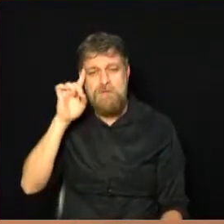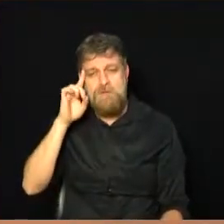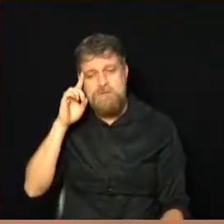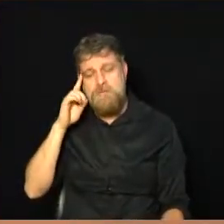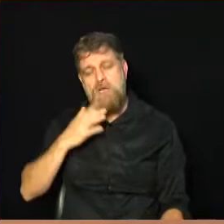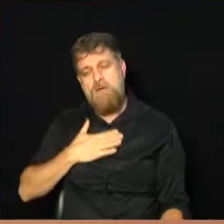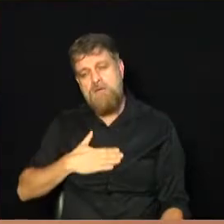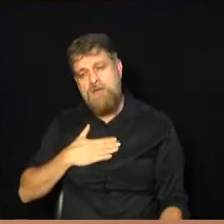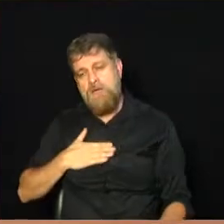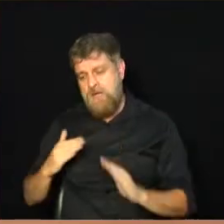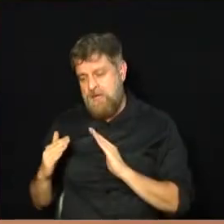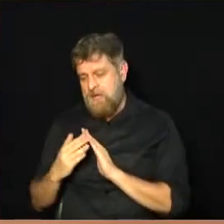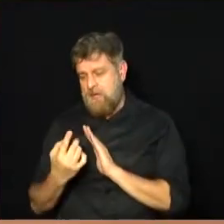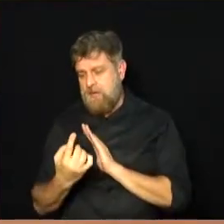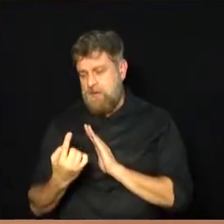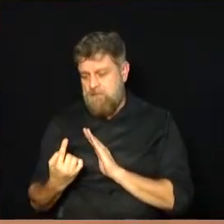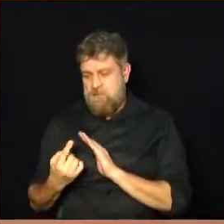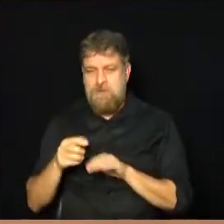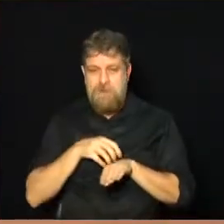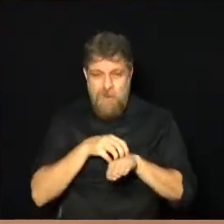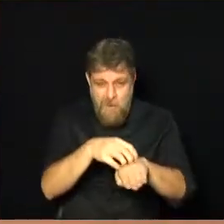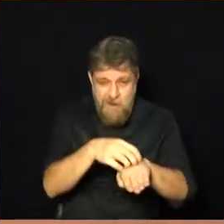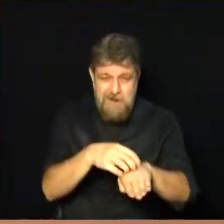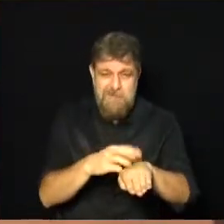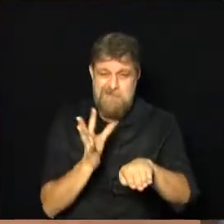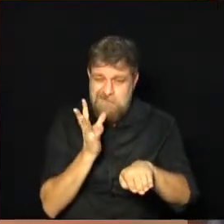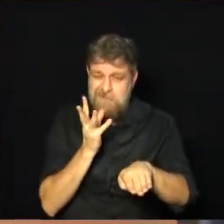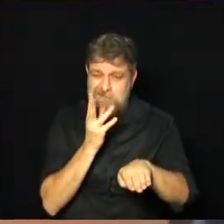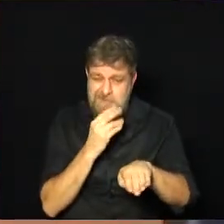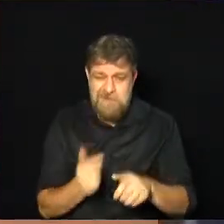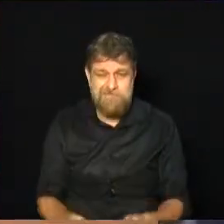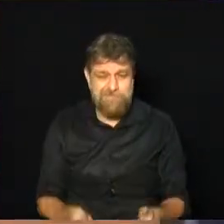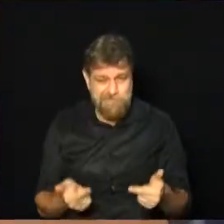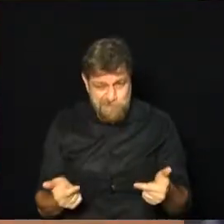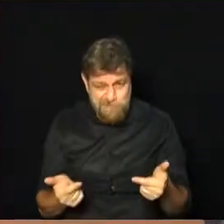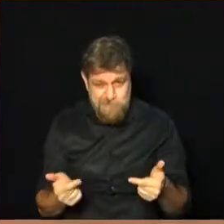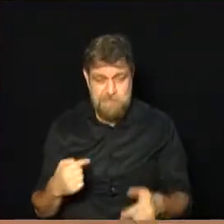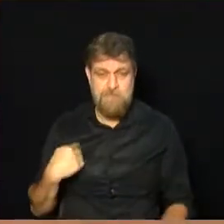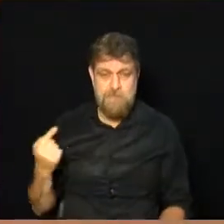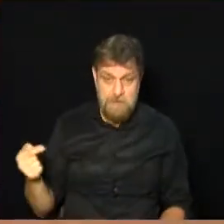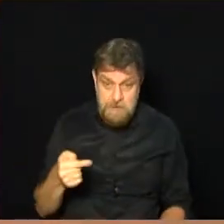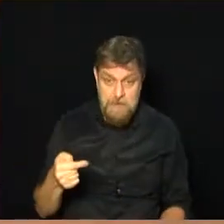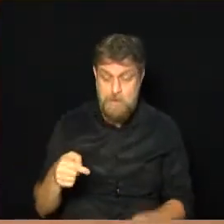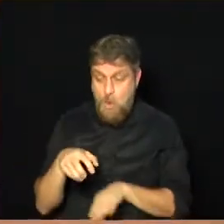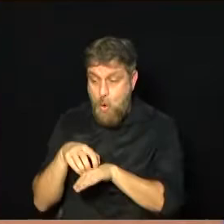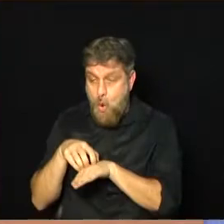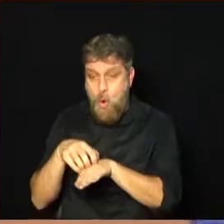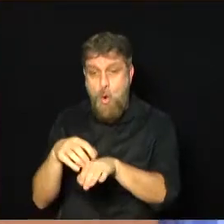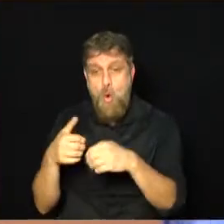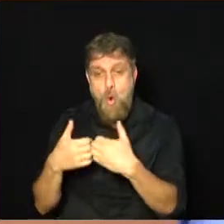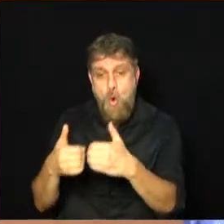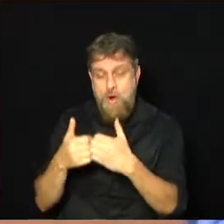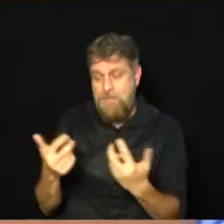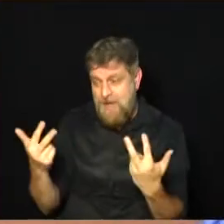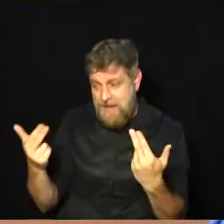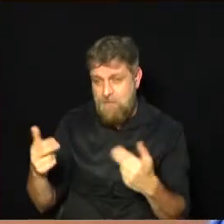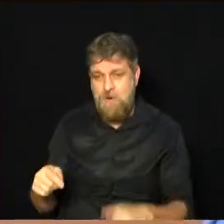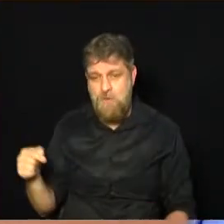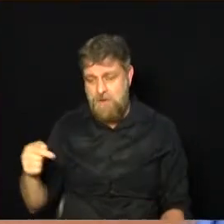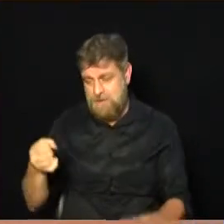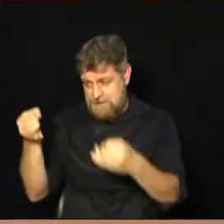casa ou ficar onde ela bem entender, em vez de ficar dentro de um ônibus, né? Os ônibus, como o vereador Otto já mencionou, eles